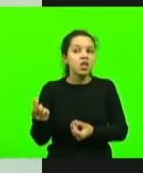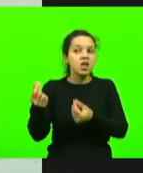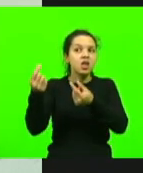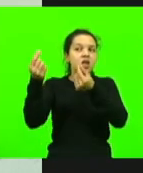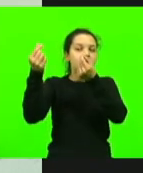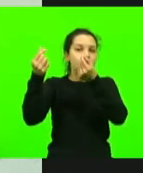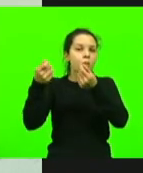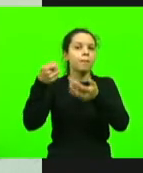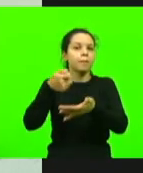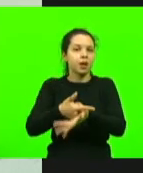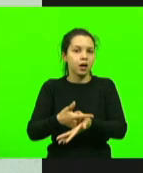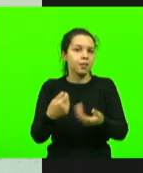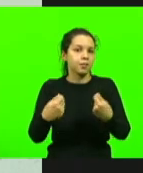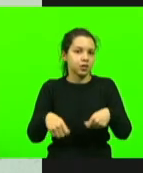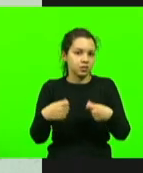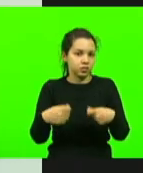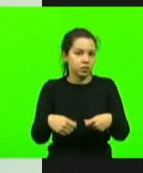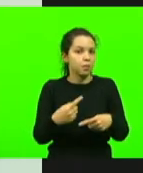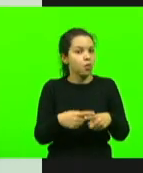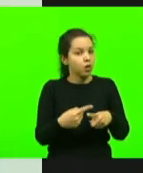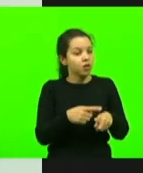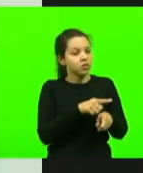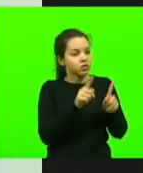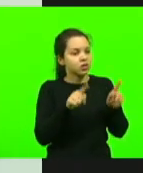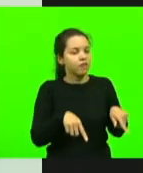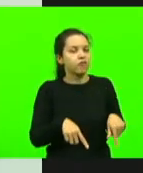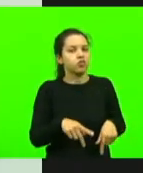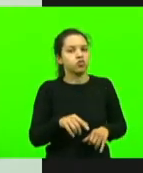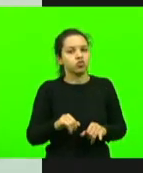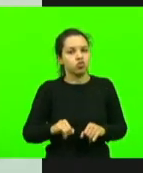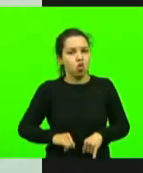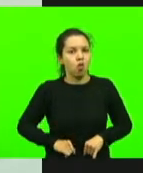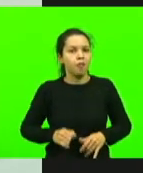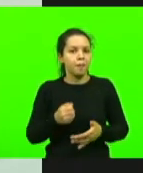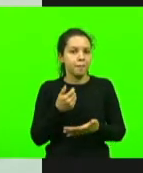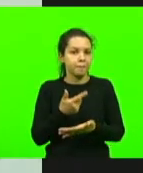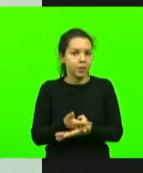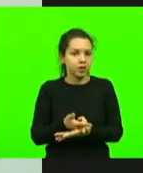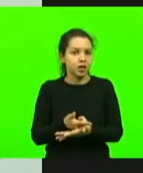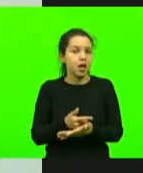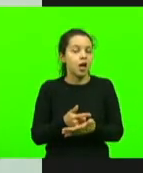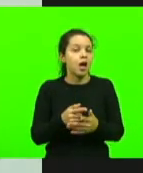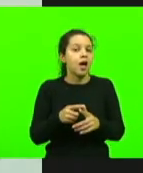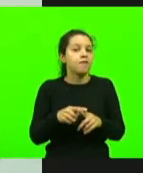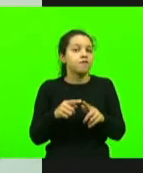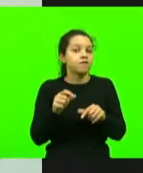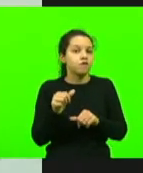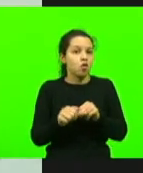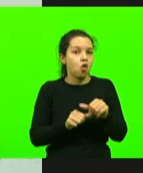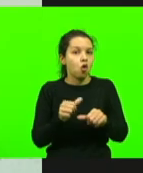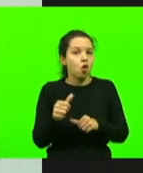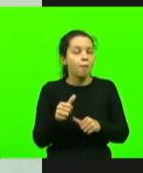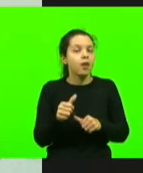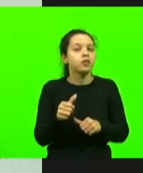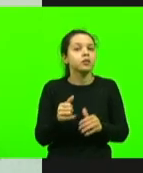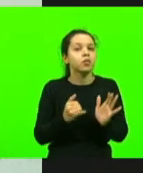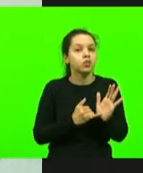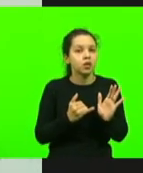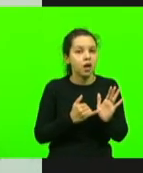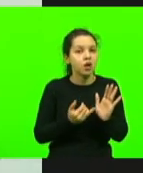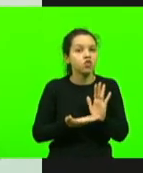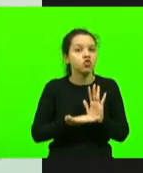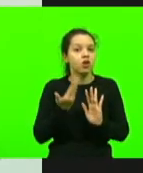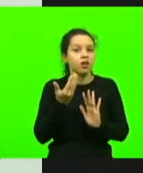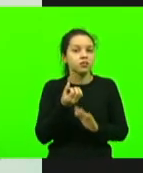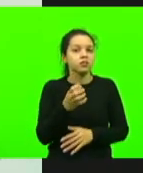são o servidor a reforma tributária é tirar dos 600 mil brasileiros que tem aí